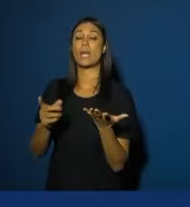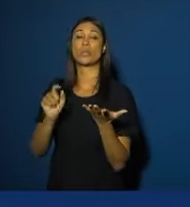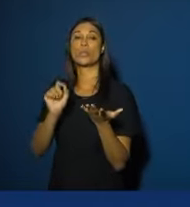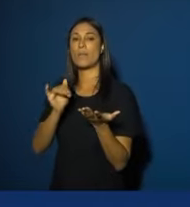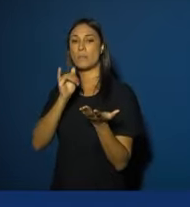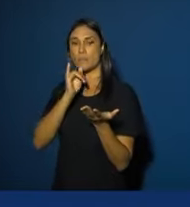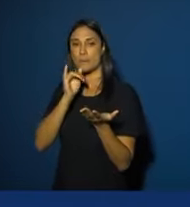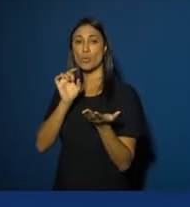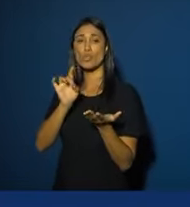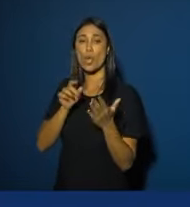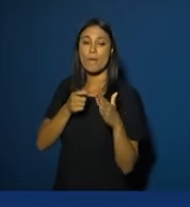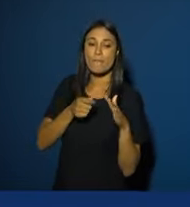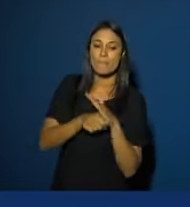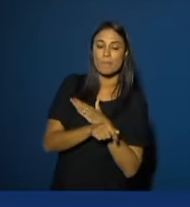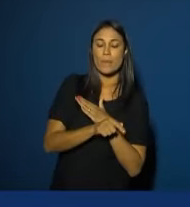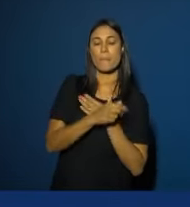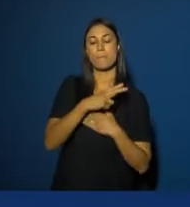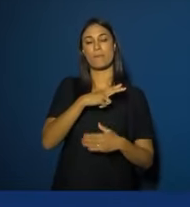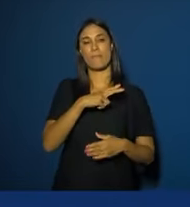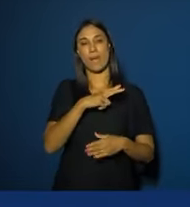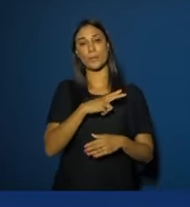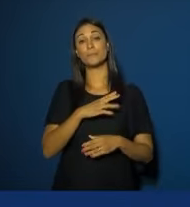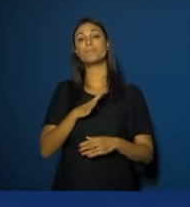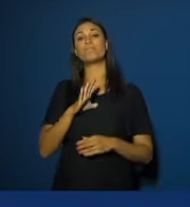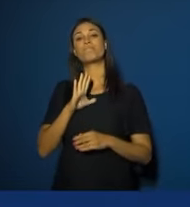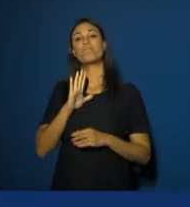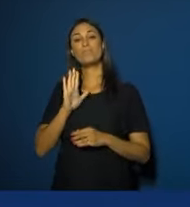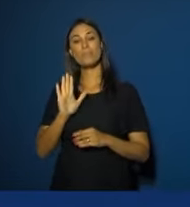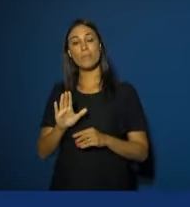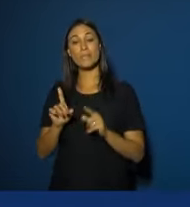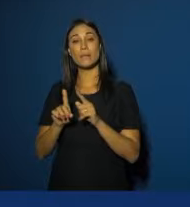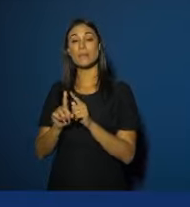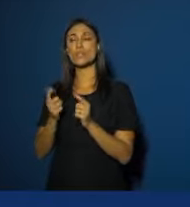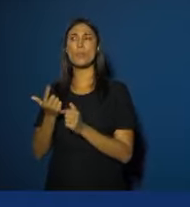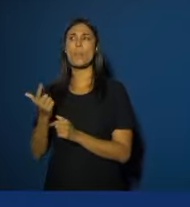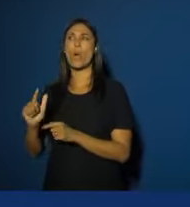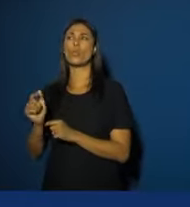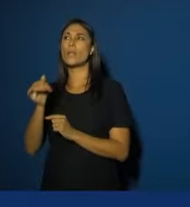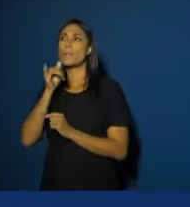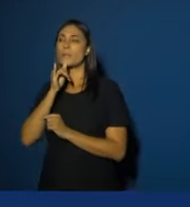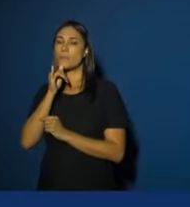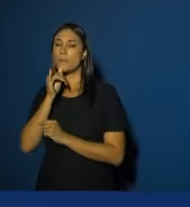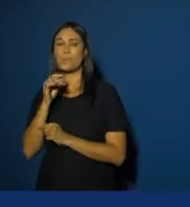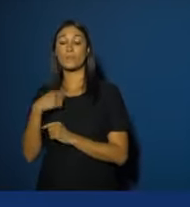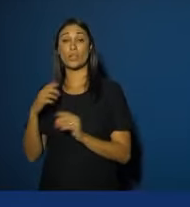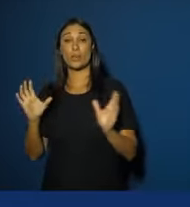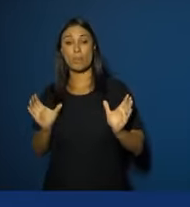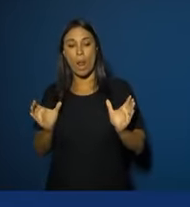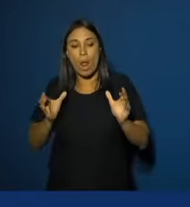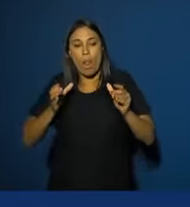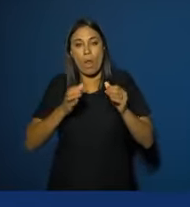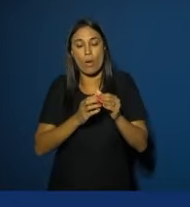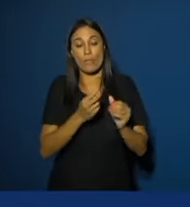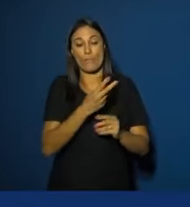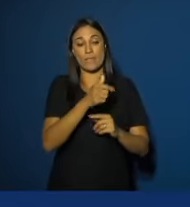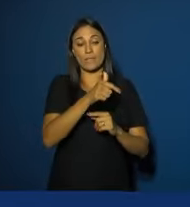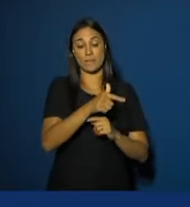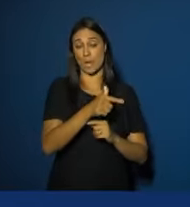a lógica de investimento privado, mas sob uma outra lógica. Nós reunimos com os 27